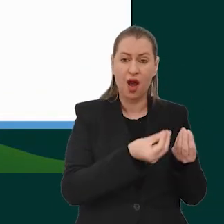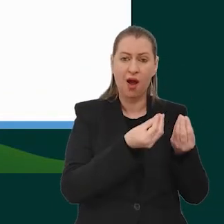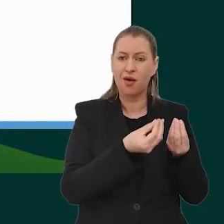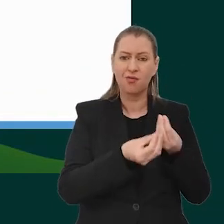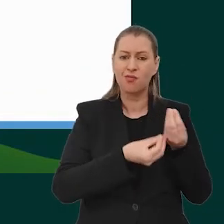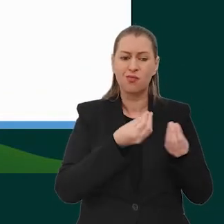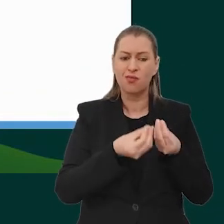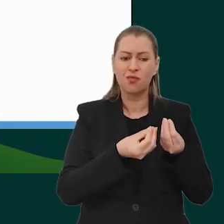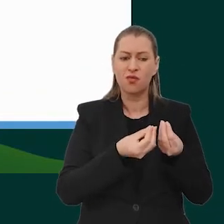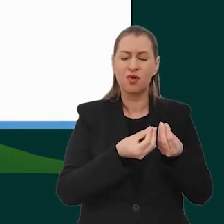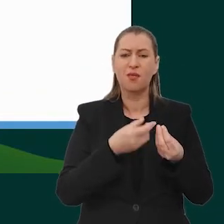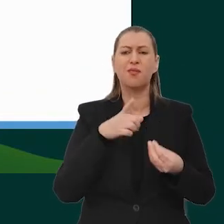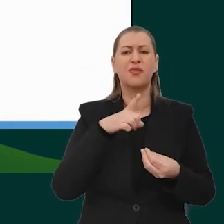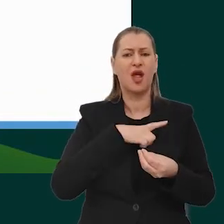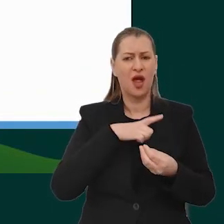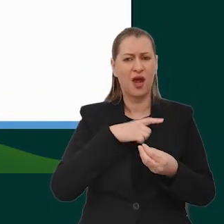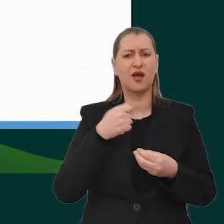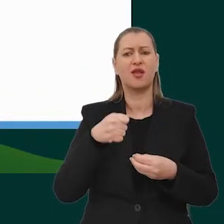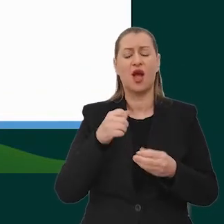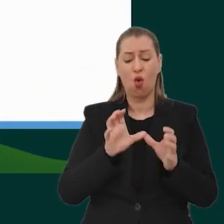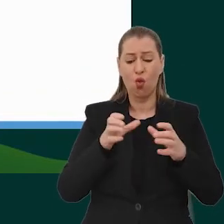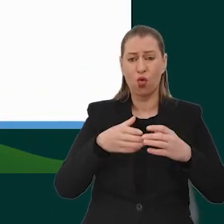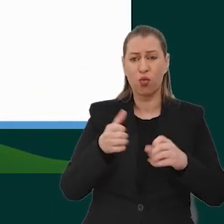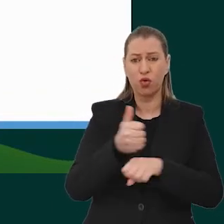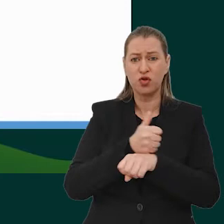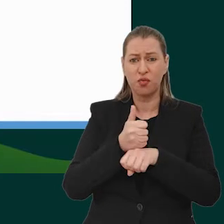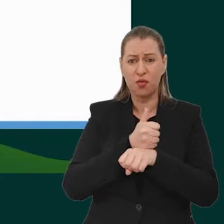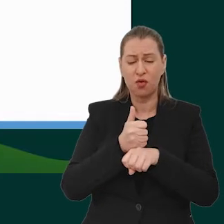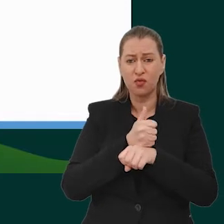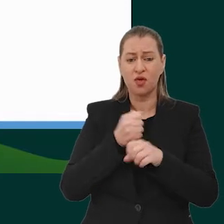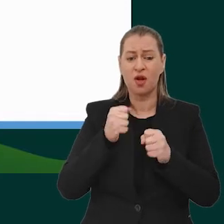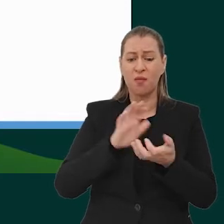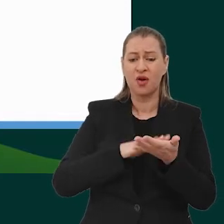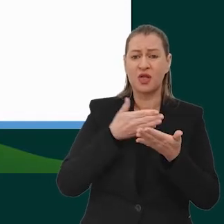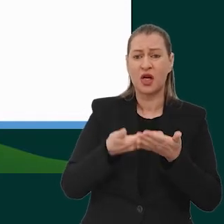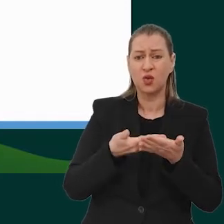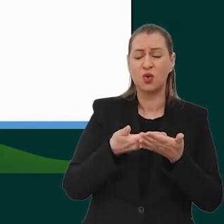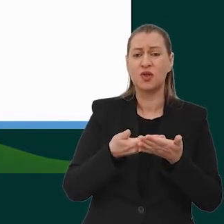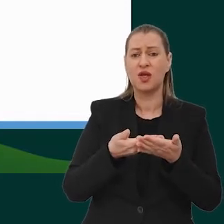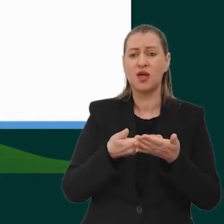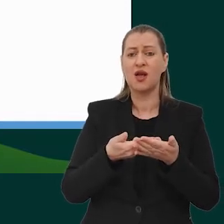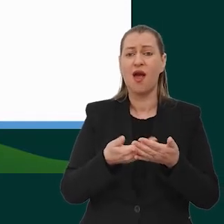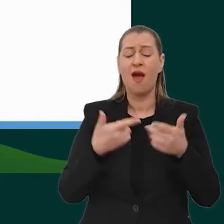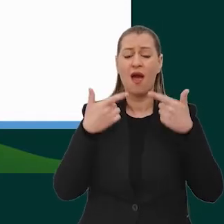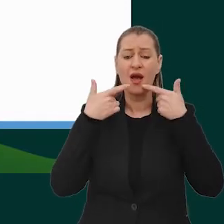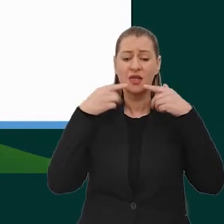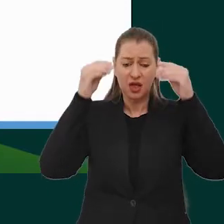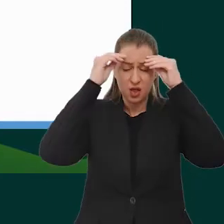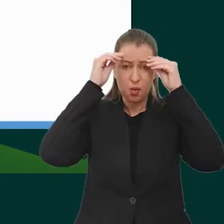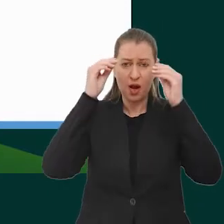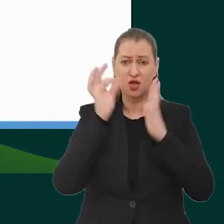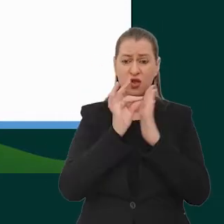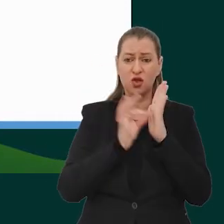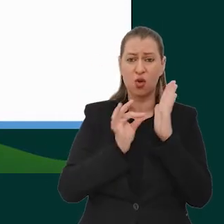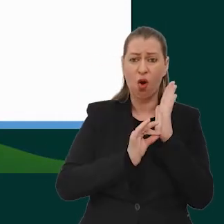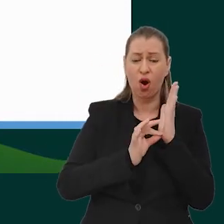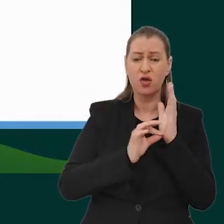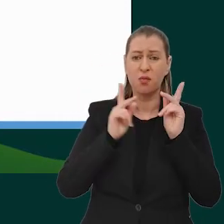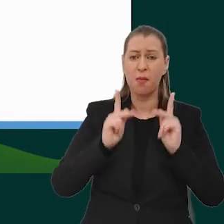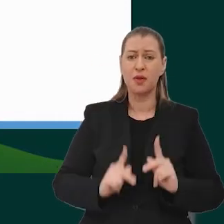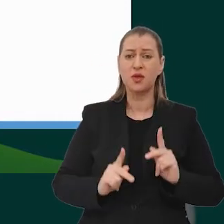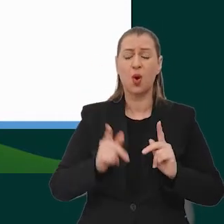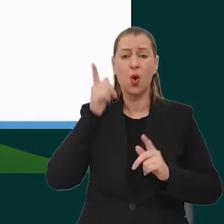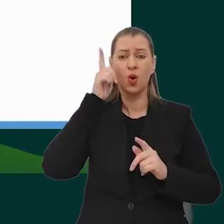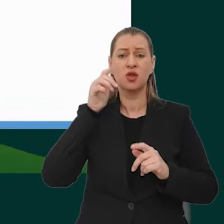de especialistas imenso para conseguir traduzir essa linguagem de códigos para que, por fim, uma pessoa consiga entender. Então,